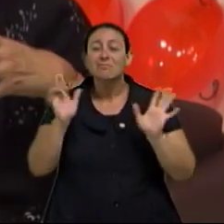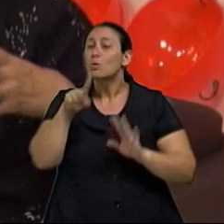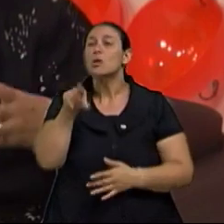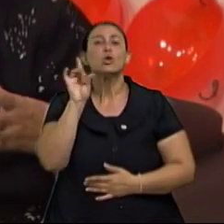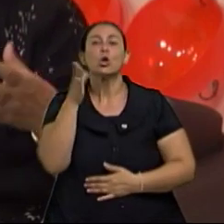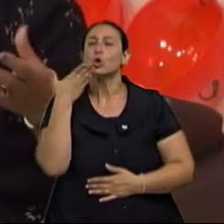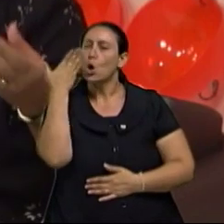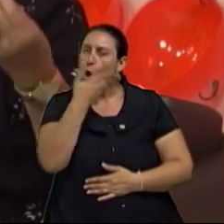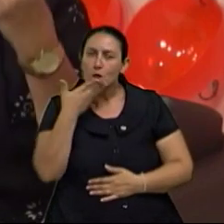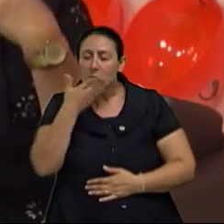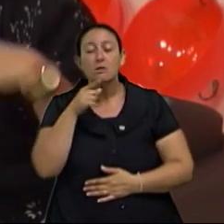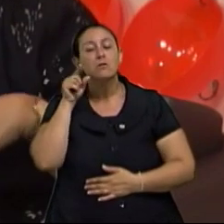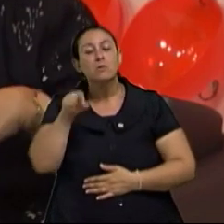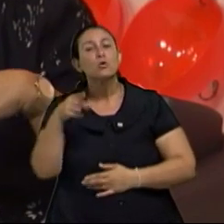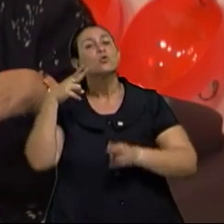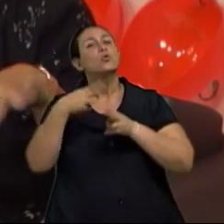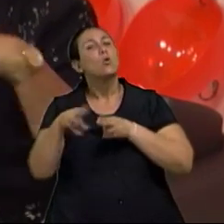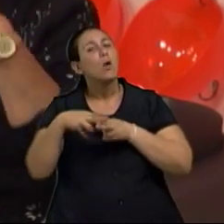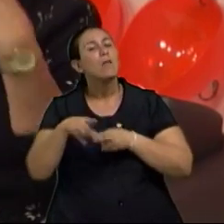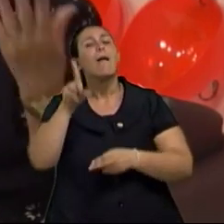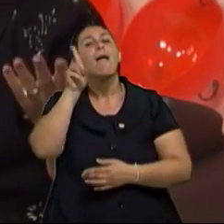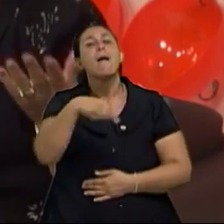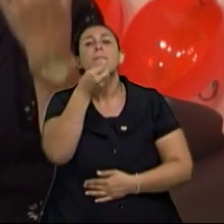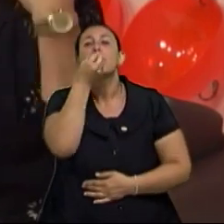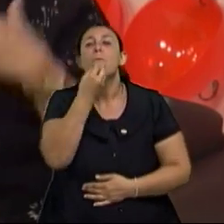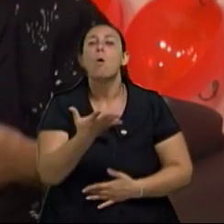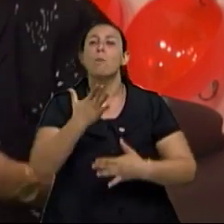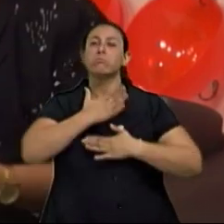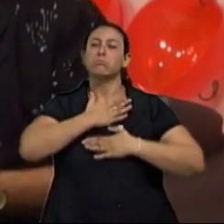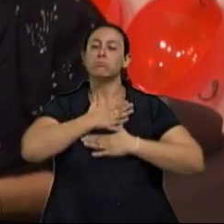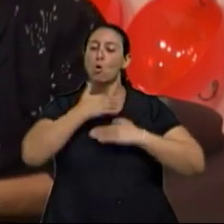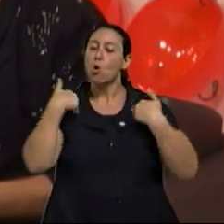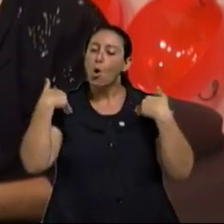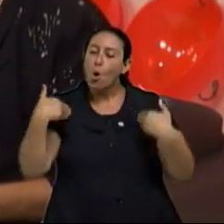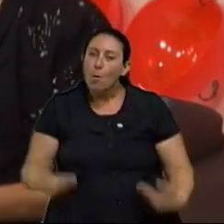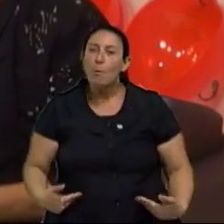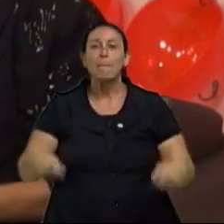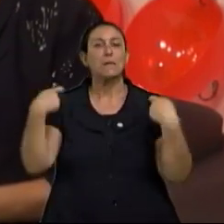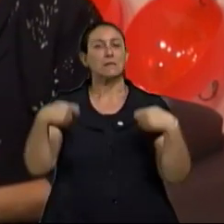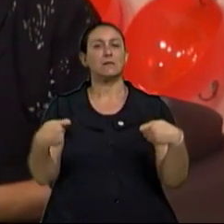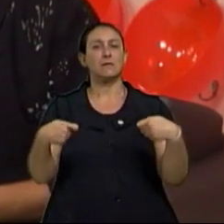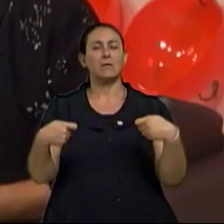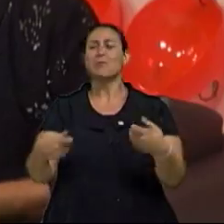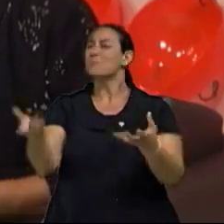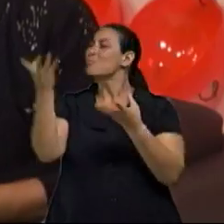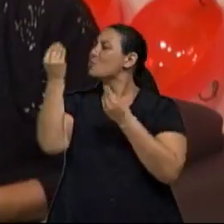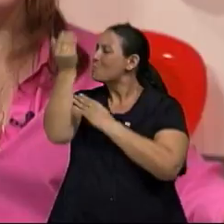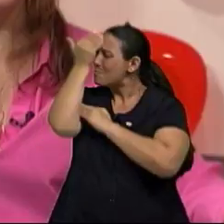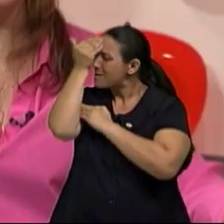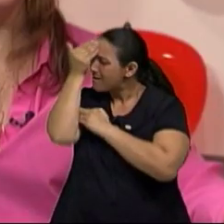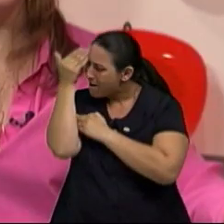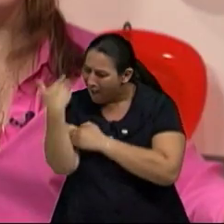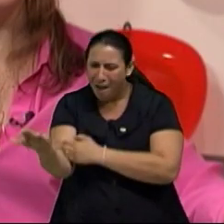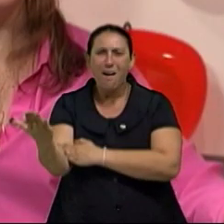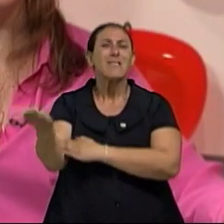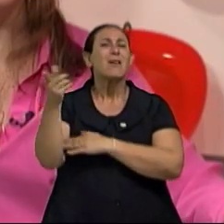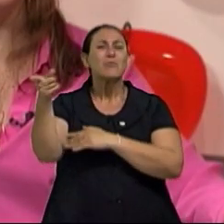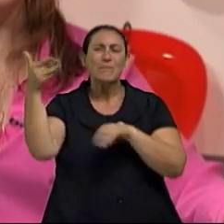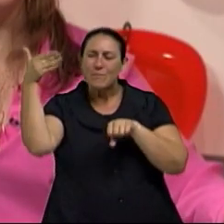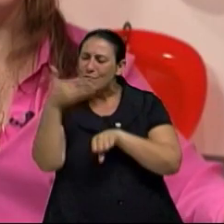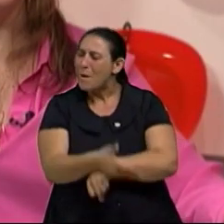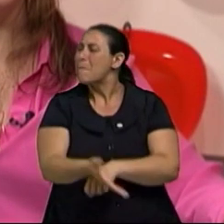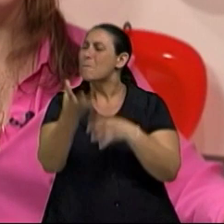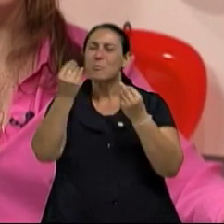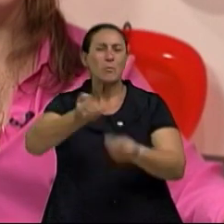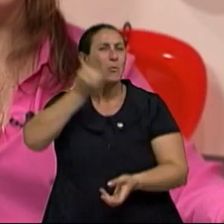doce, é também um benefício para N coisas que o meu corpo está necessitando. Corina, eu te agradeço demais este programa,